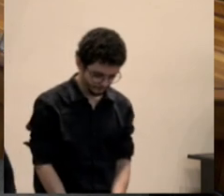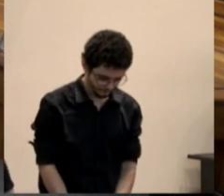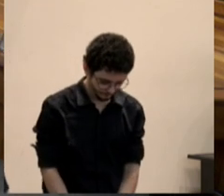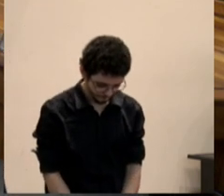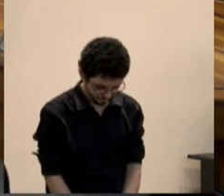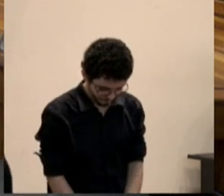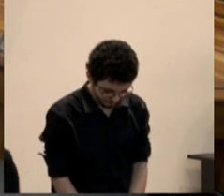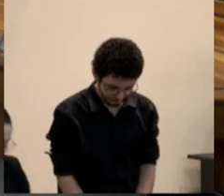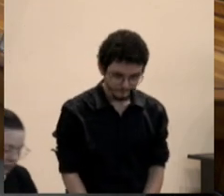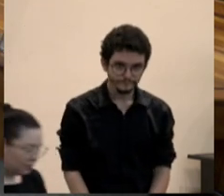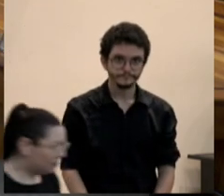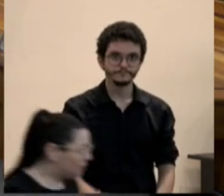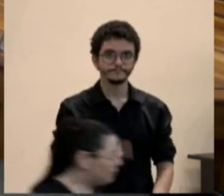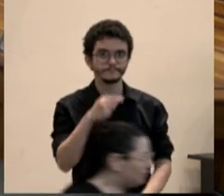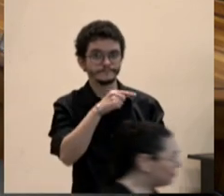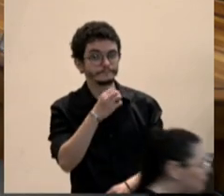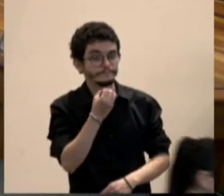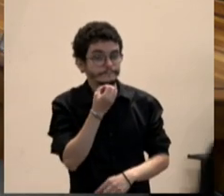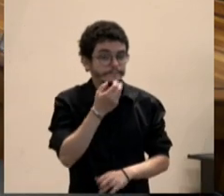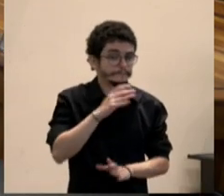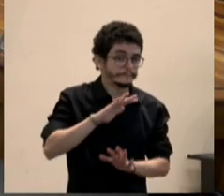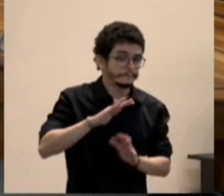Não está muito bom, não.